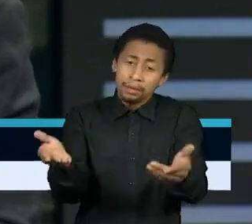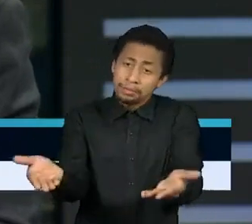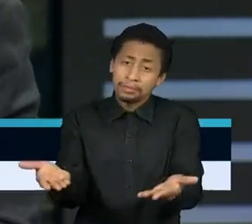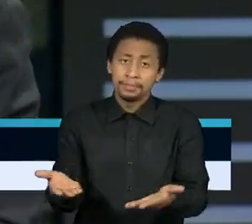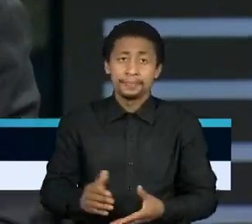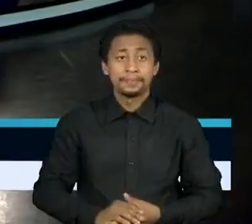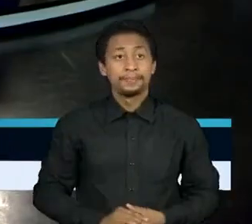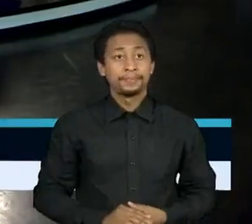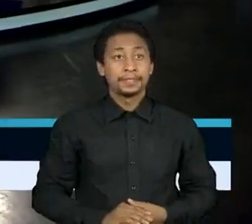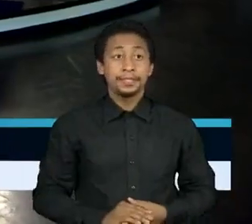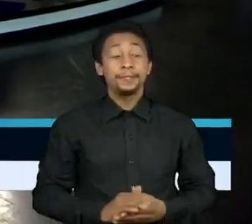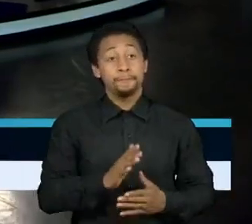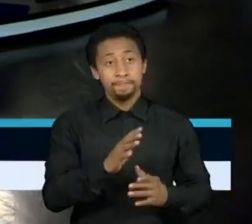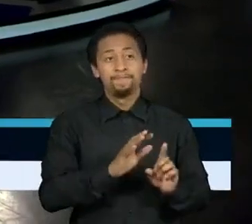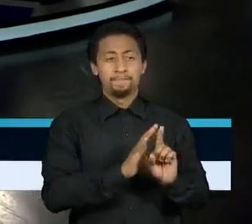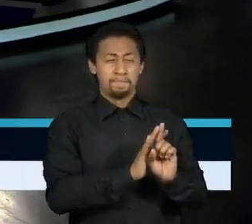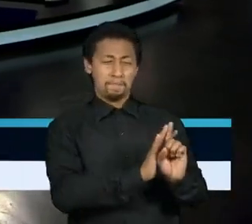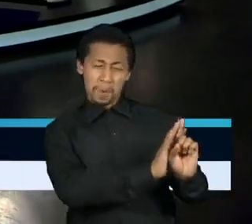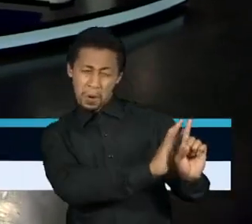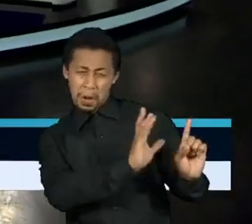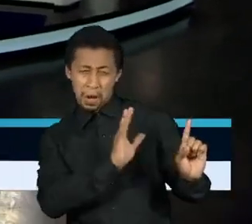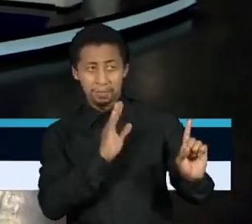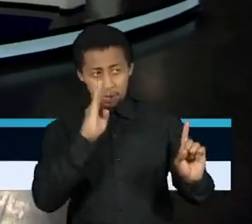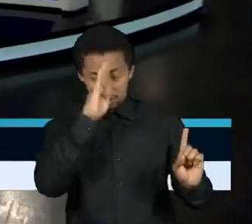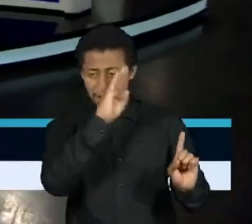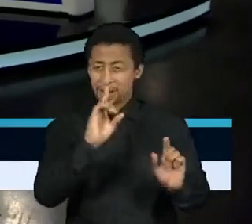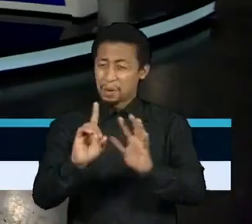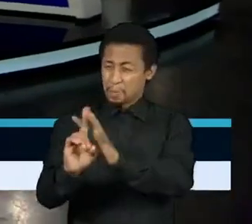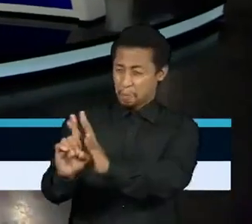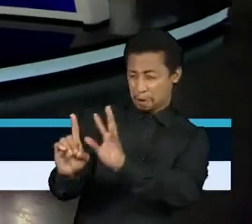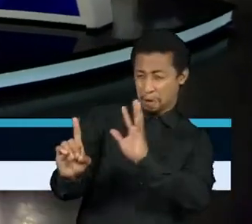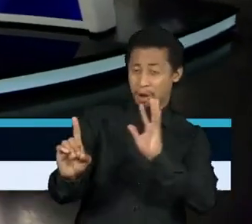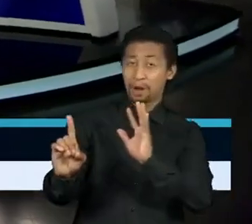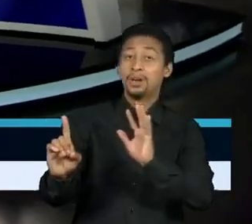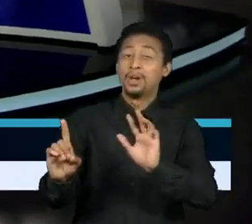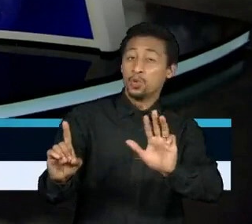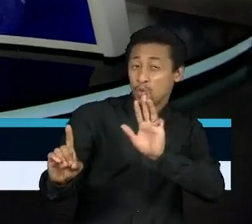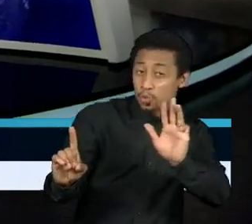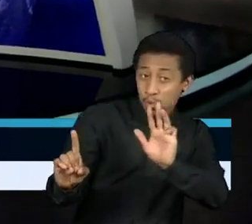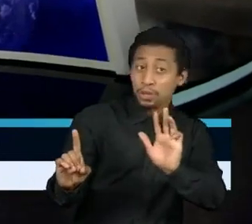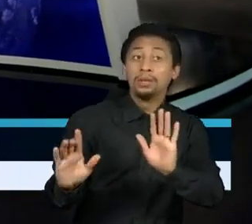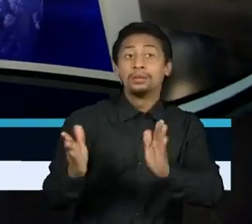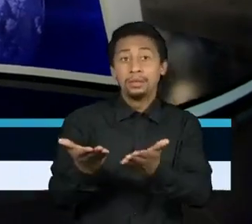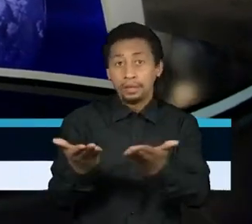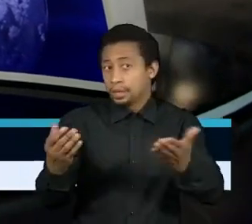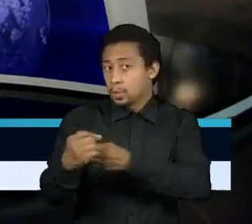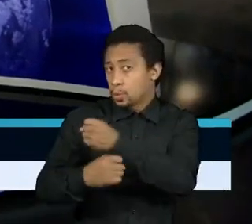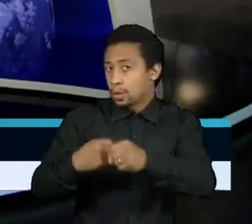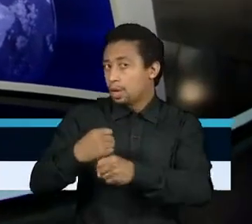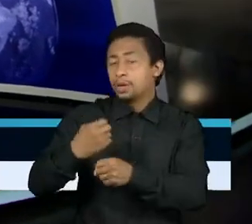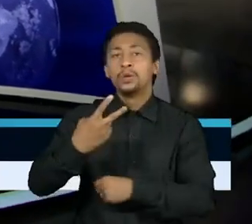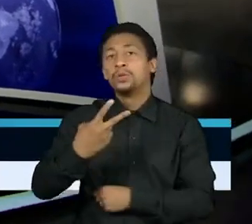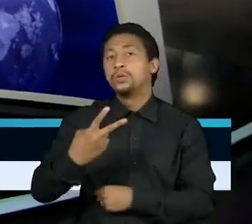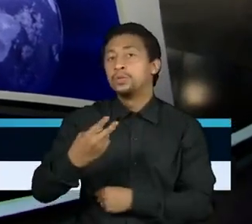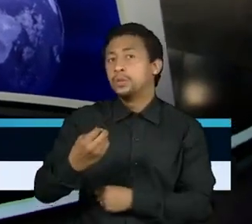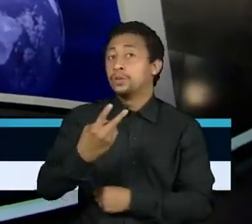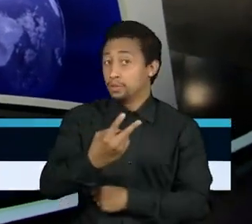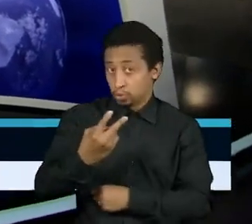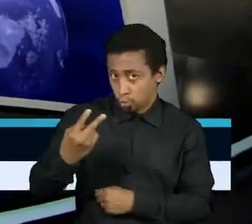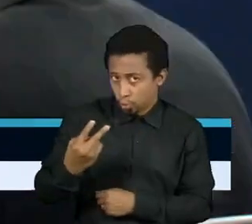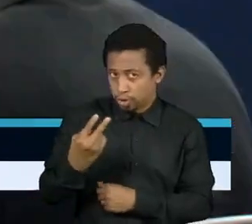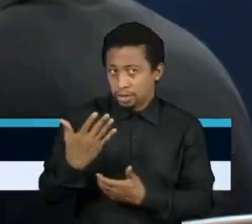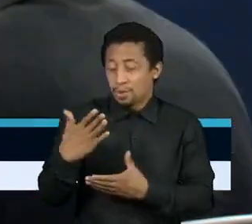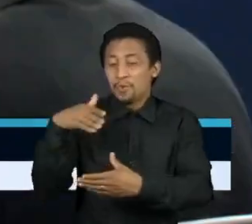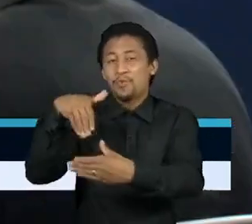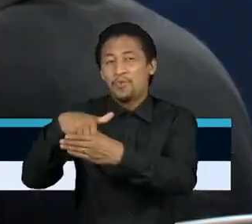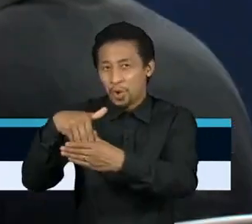Pois é, mas com essa alta rejeição entre os principais candidatos, os favoritos, Lula e Bolsonaro, será que a eleição de 2022 será a eleição do voto útil